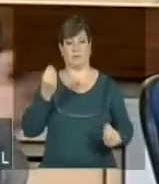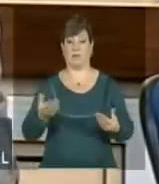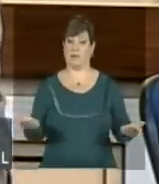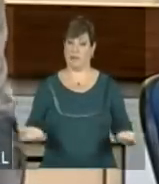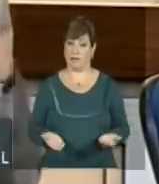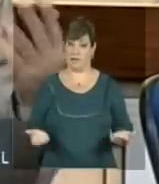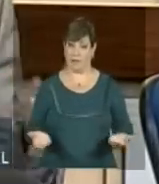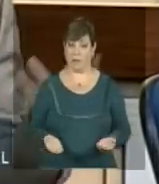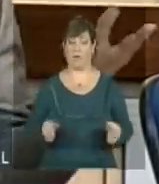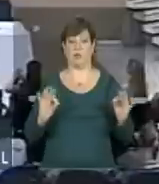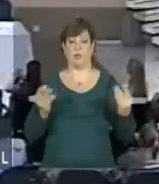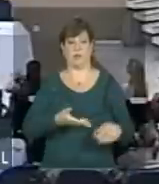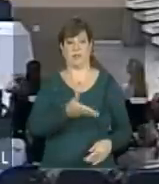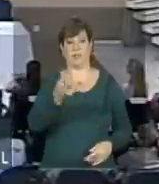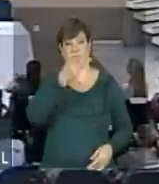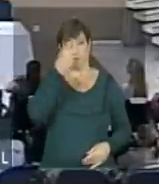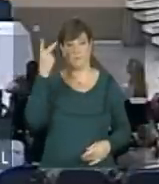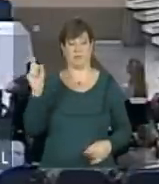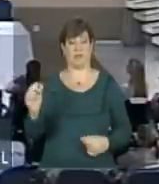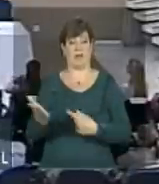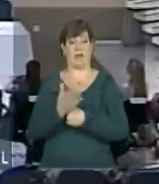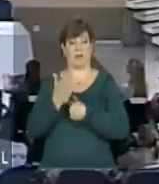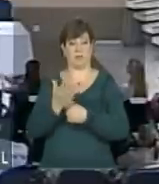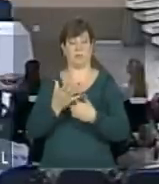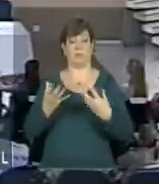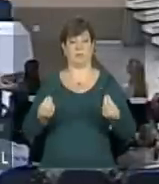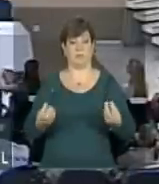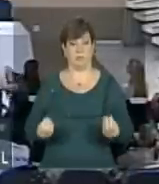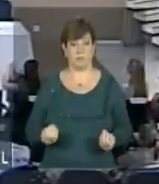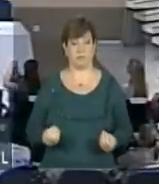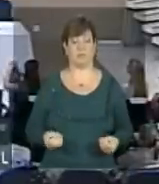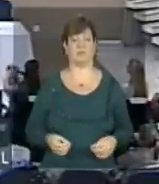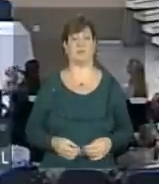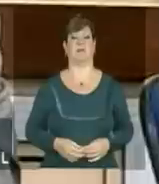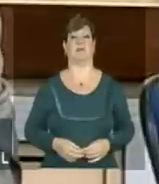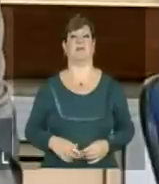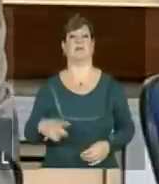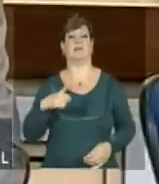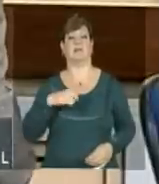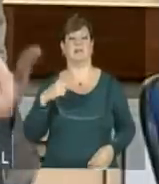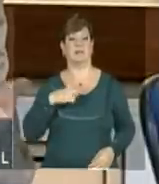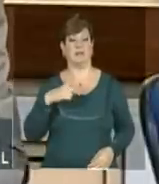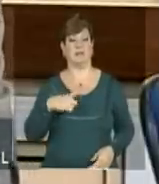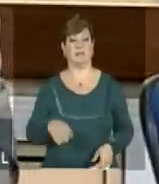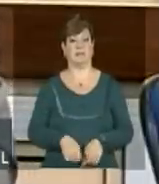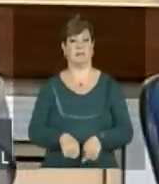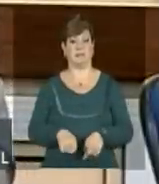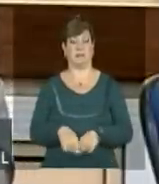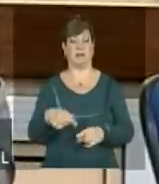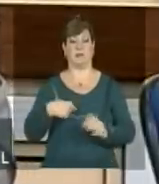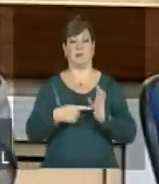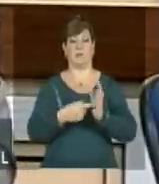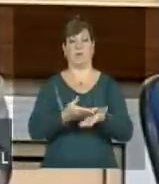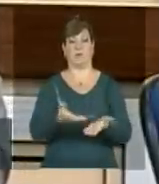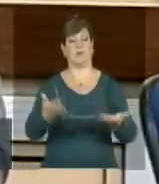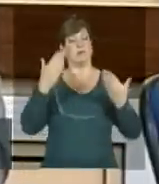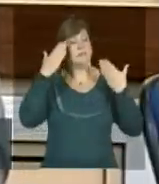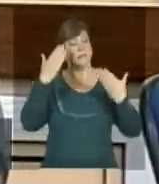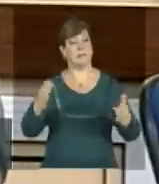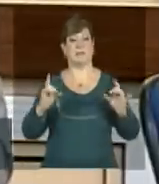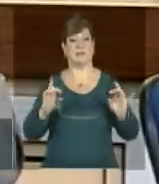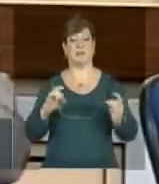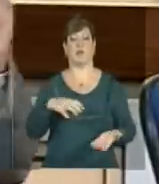Finalmente, toda essa gente que contribuiu tanto não seria nada se não fosse, eu manifesto o nosso especial agradecimento